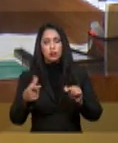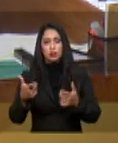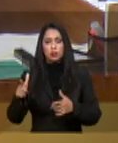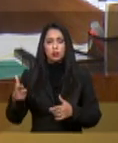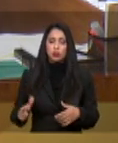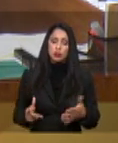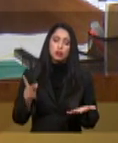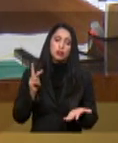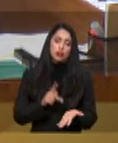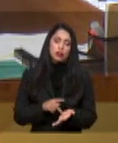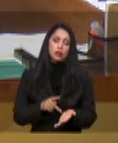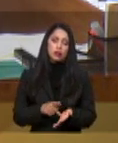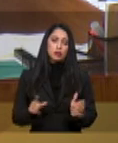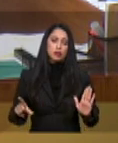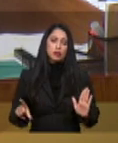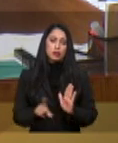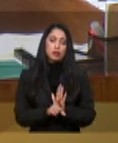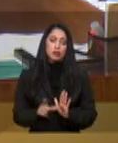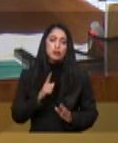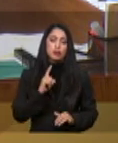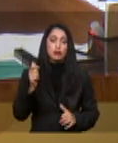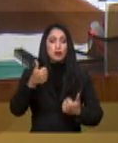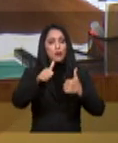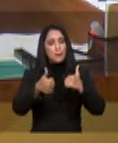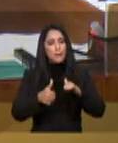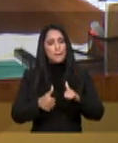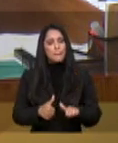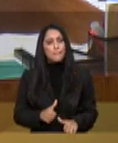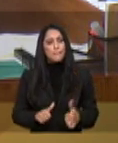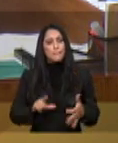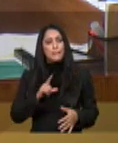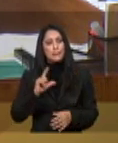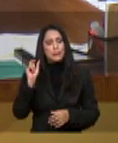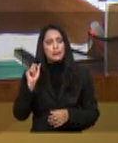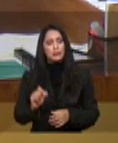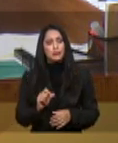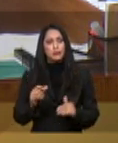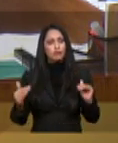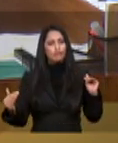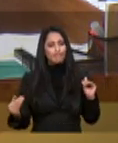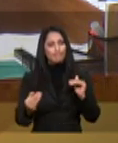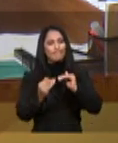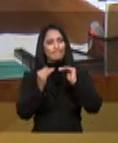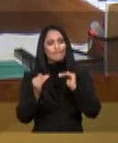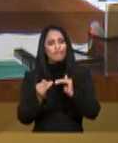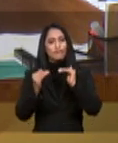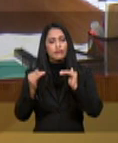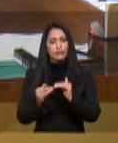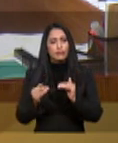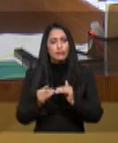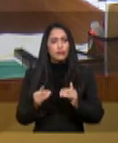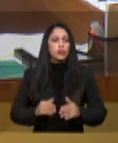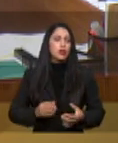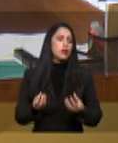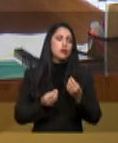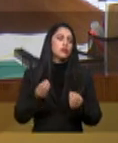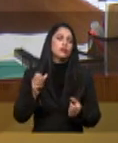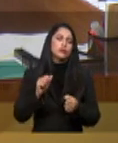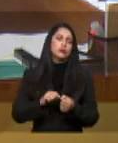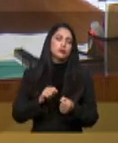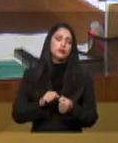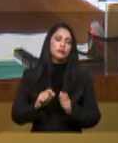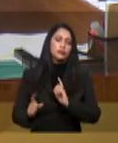da verdade, a inovação legislativa, ora, em análise, vem a conferir linearidade ao procedimento administrativo, ao